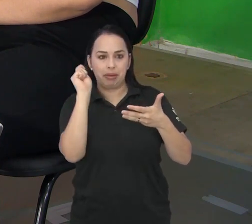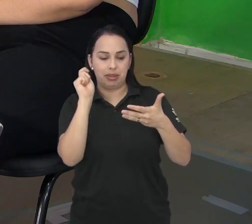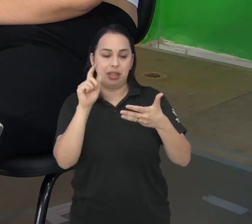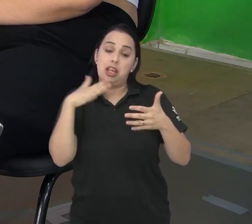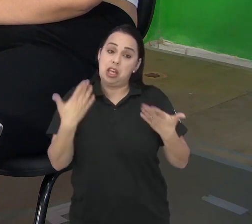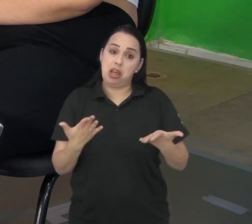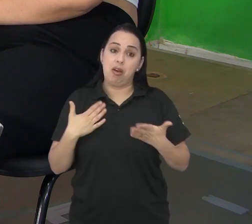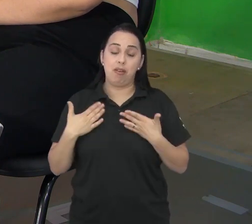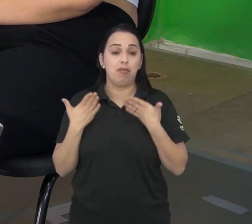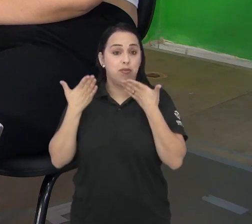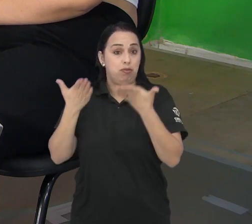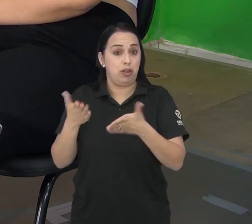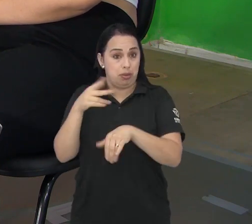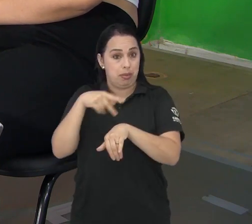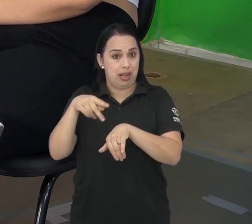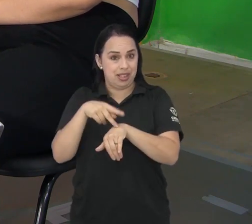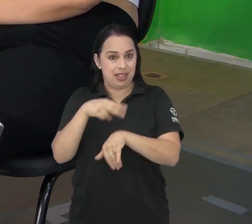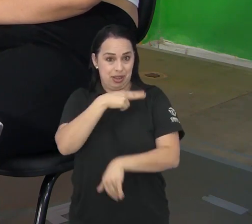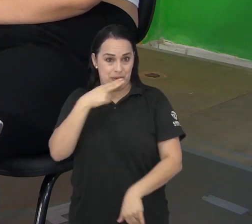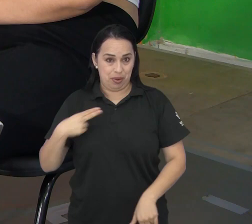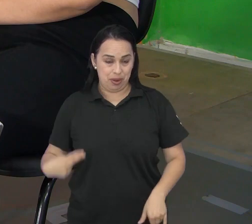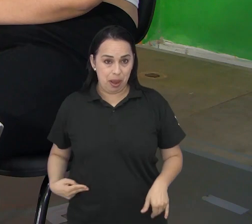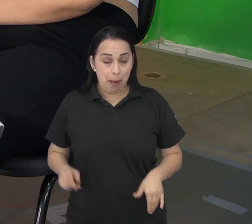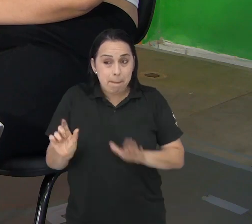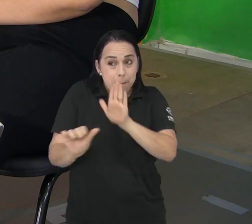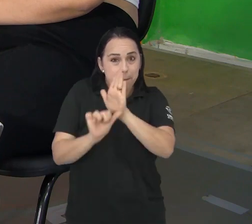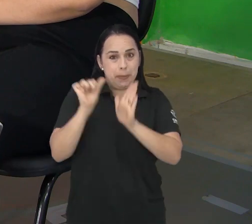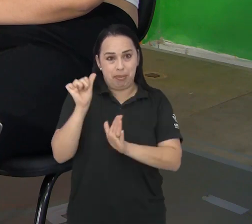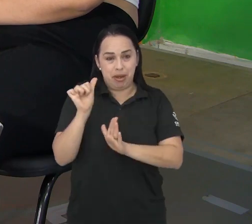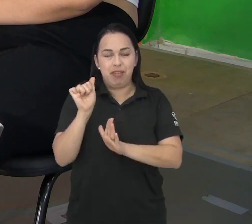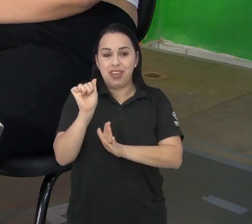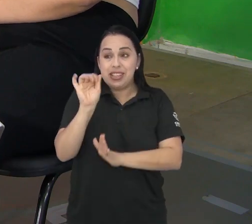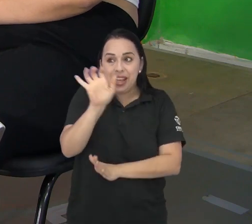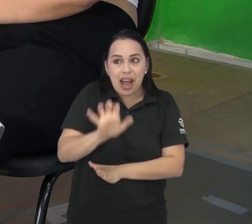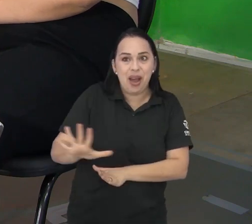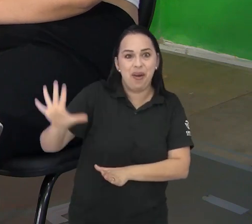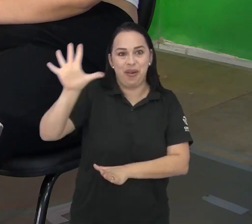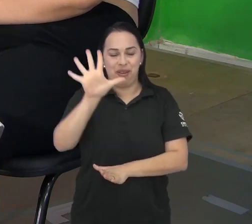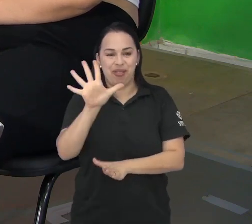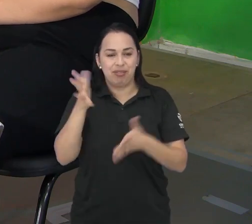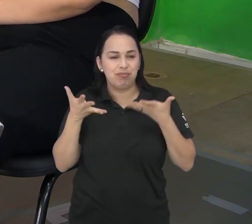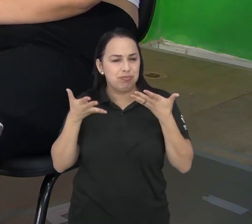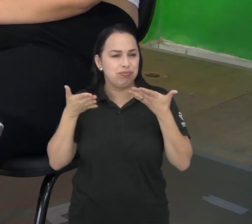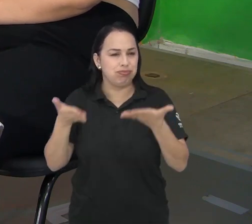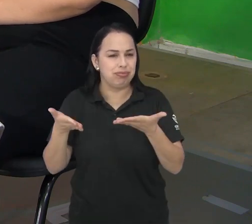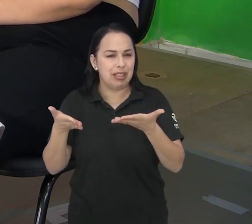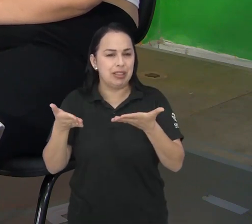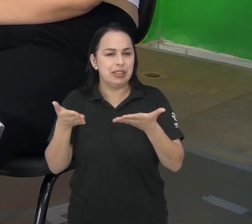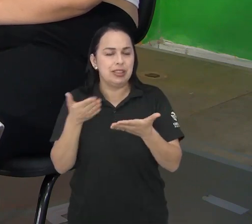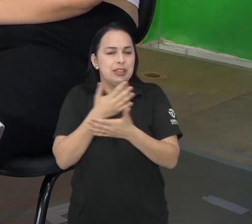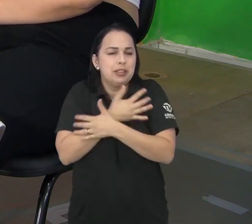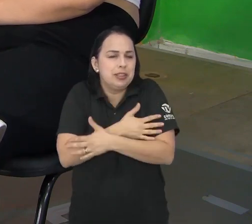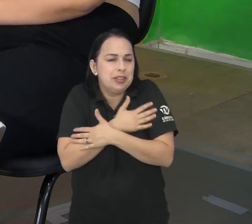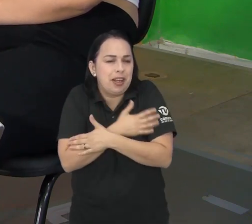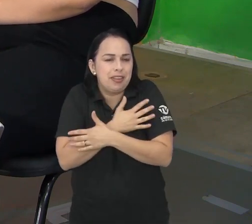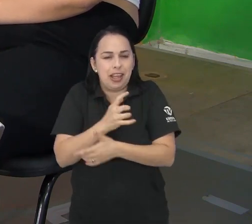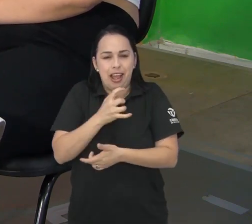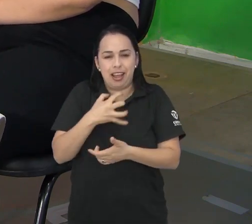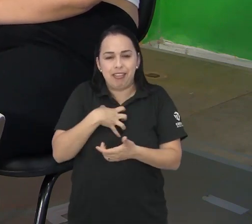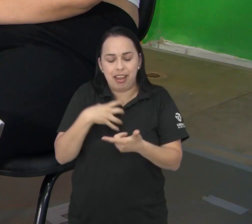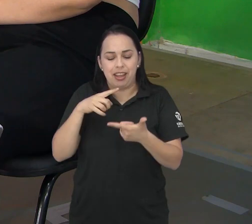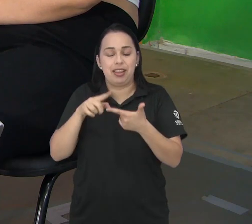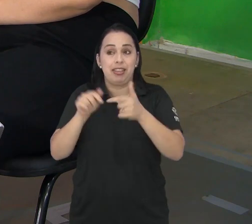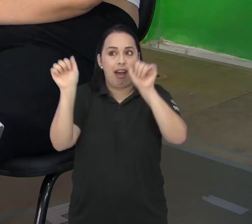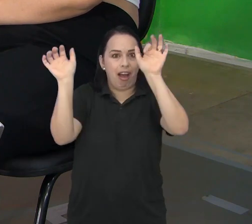Noruega, enfim, primeira vez que eu piso na Europa, então, né, a gente vê o frio, a gente sente o frio, a gente